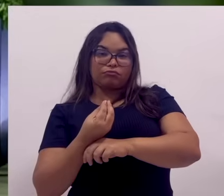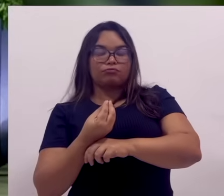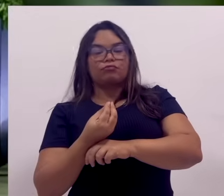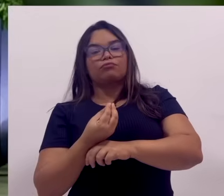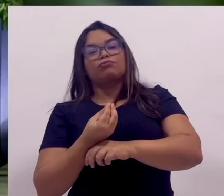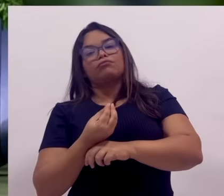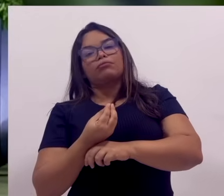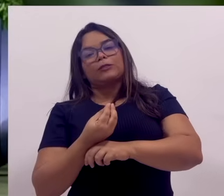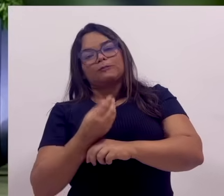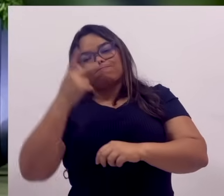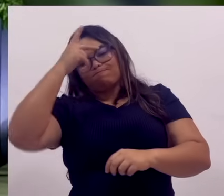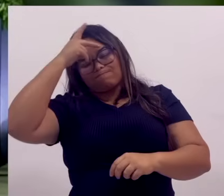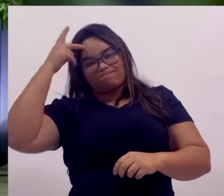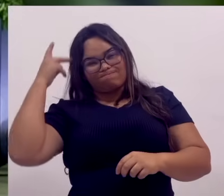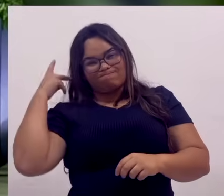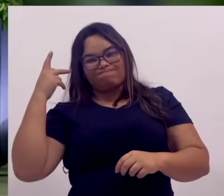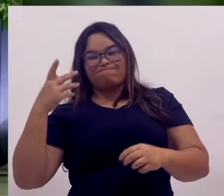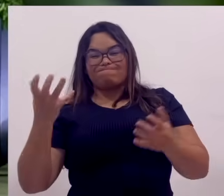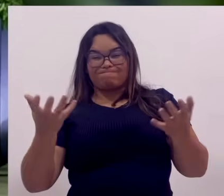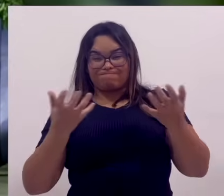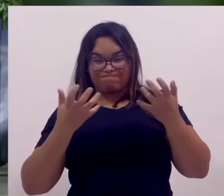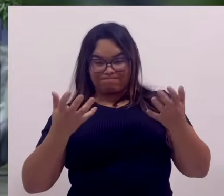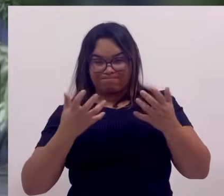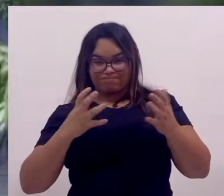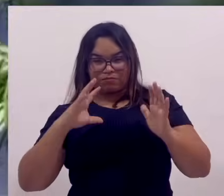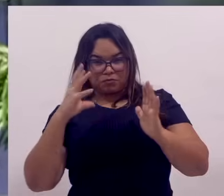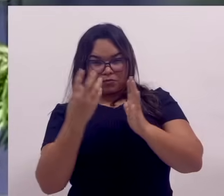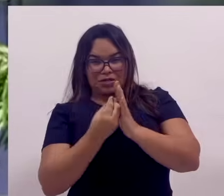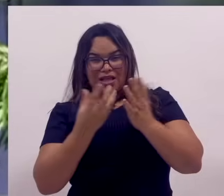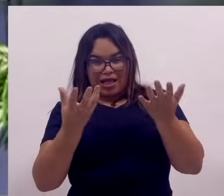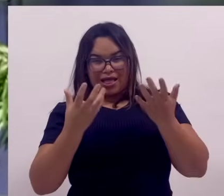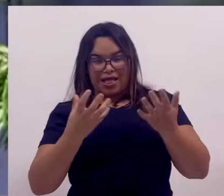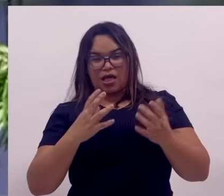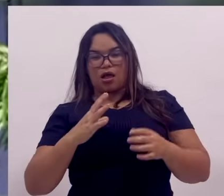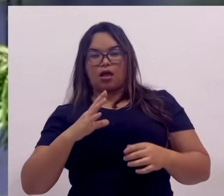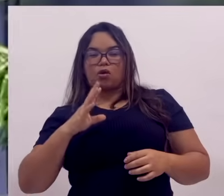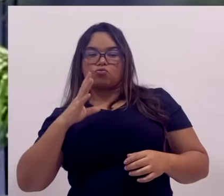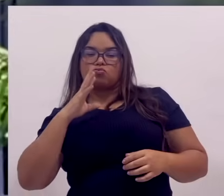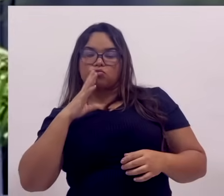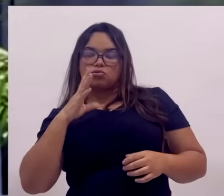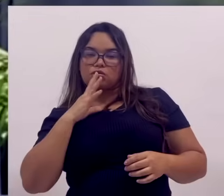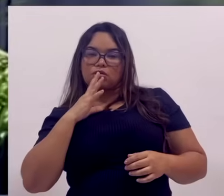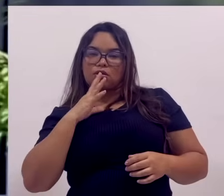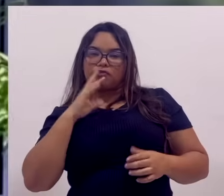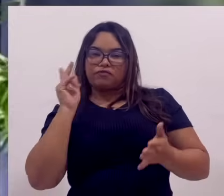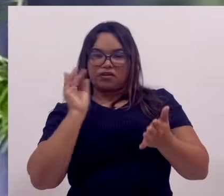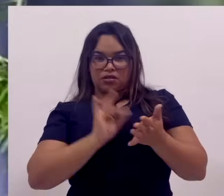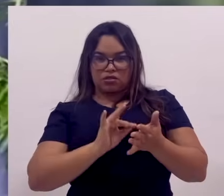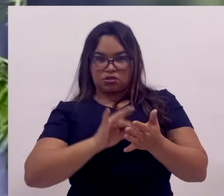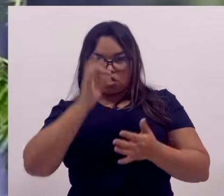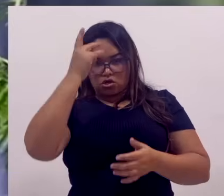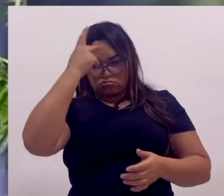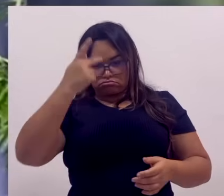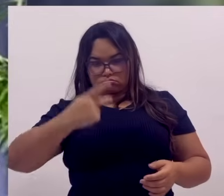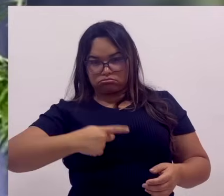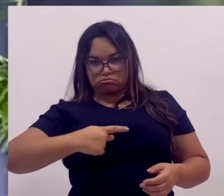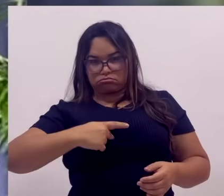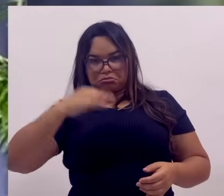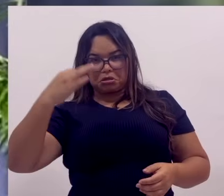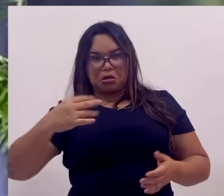erro. É um período em que o homem se postula a si mesmo como padrão para decidir o certo e o errado.